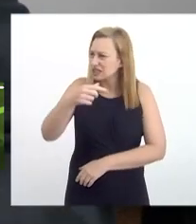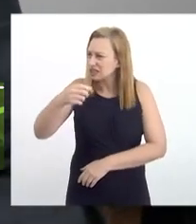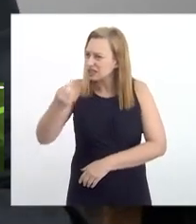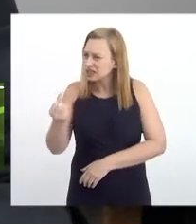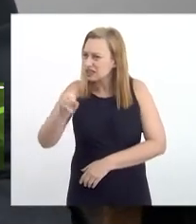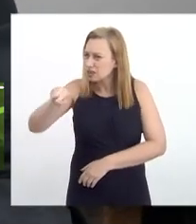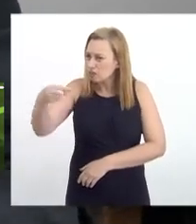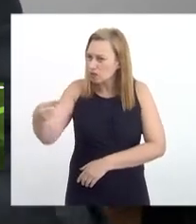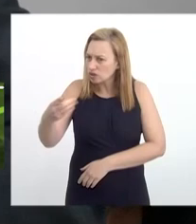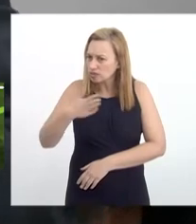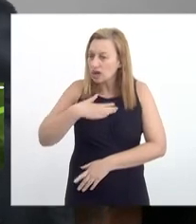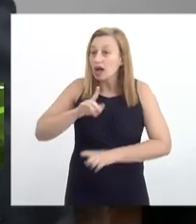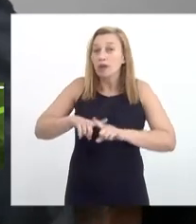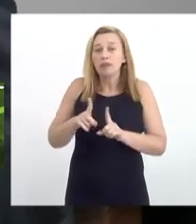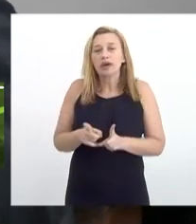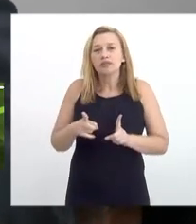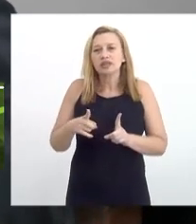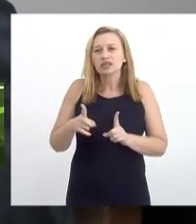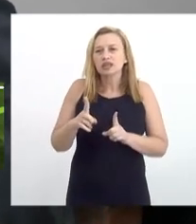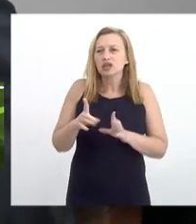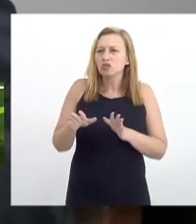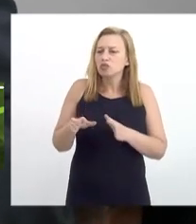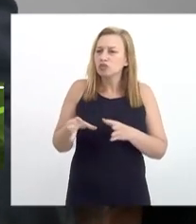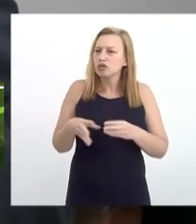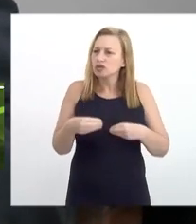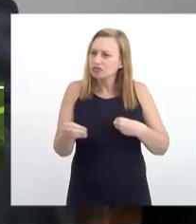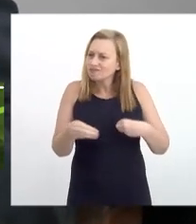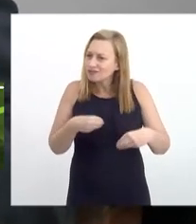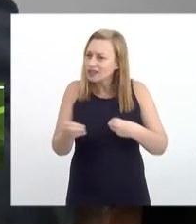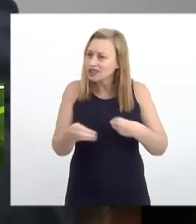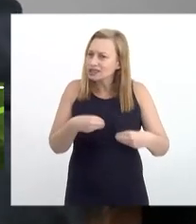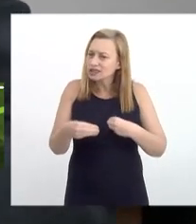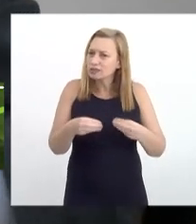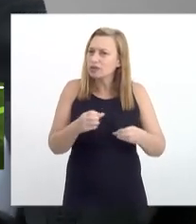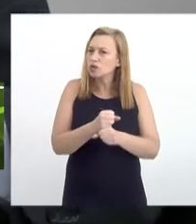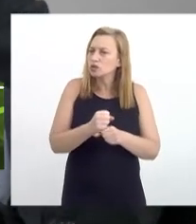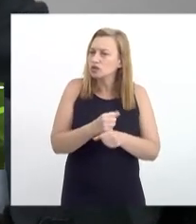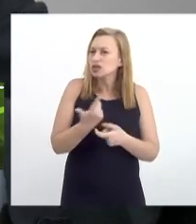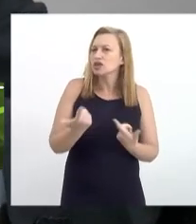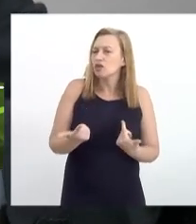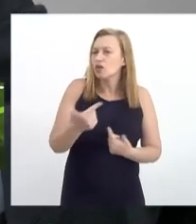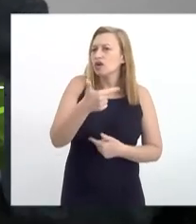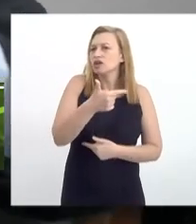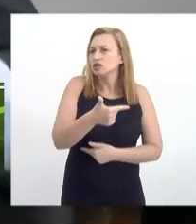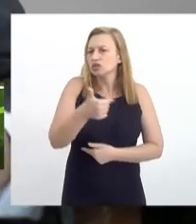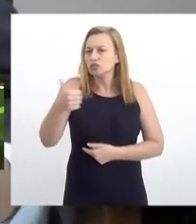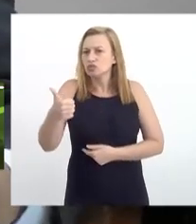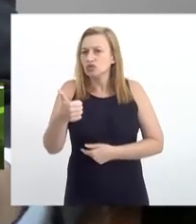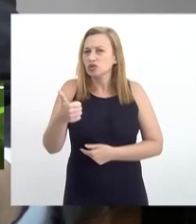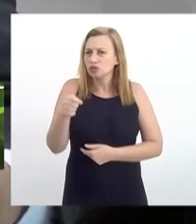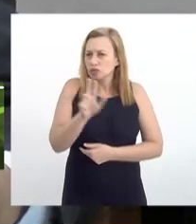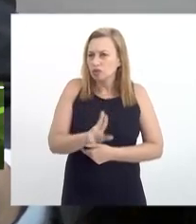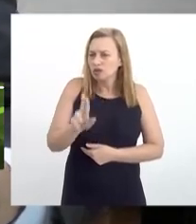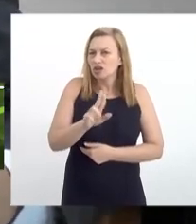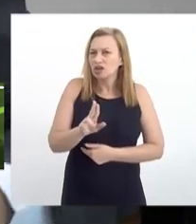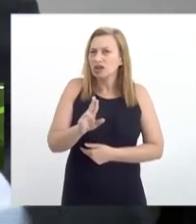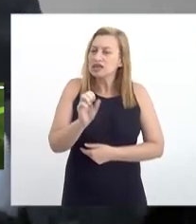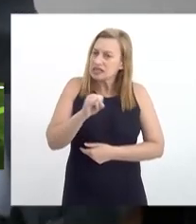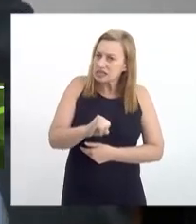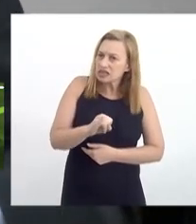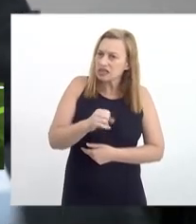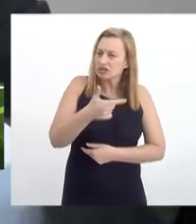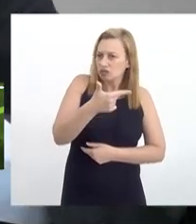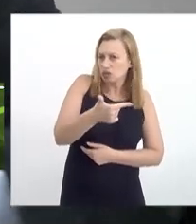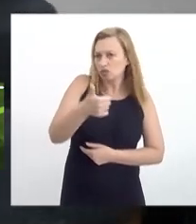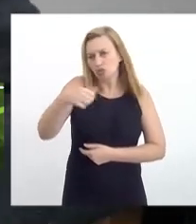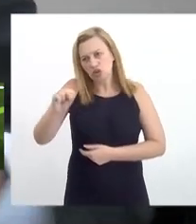minha, mas para ter uma margem de manobra para a gente usar o ano de 2020. Ou seja, se prevalecer 2018, não